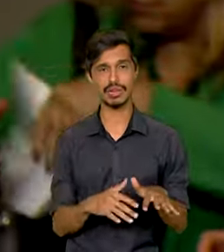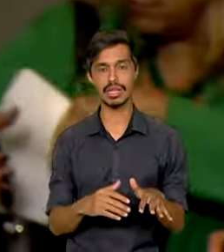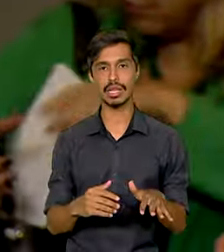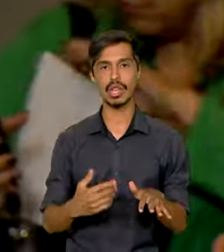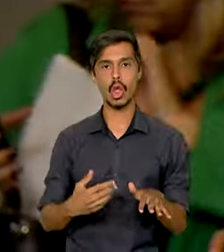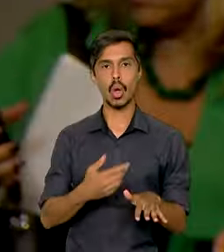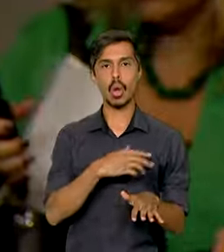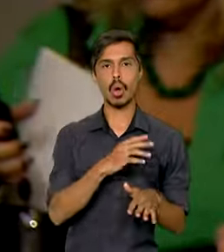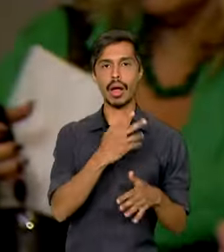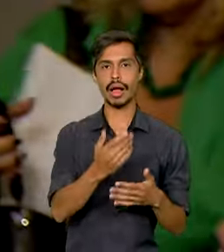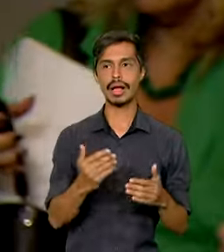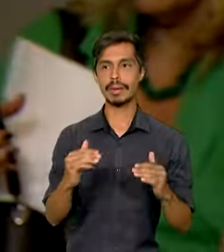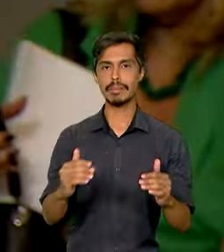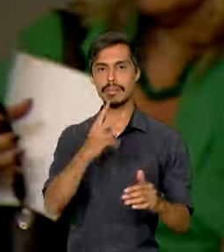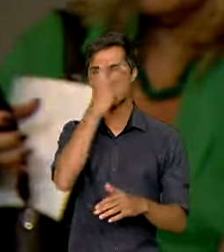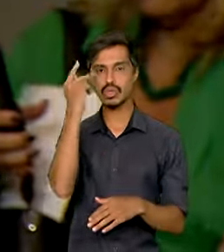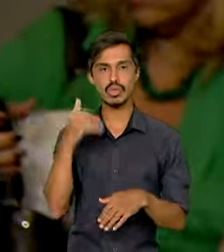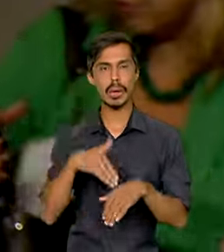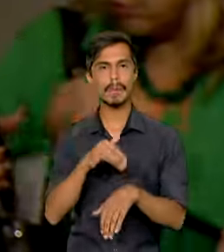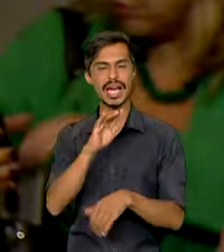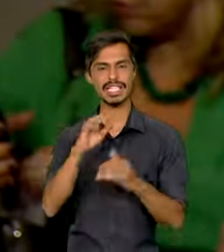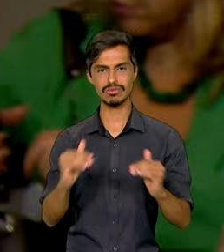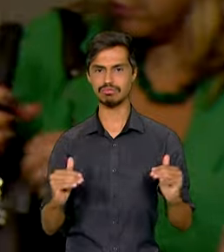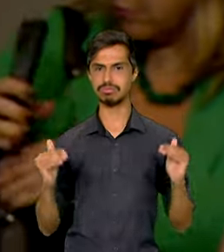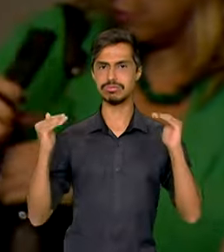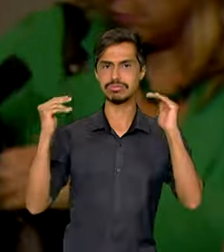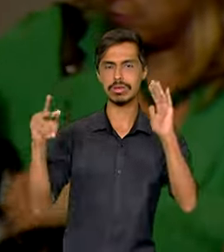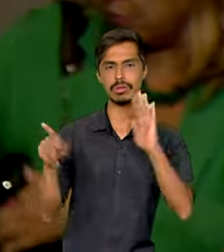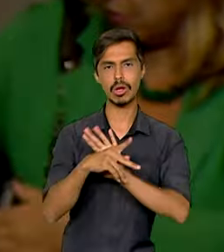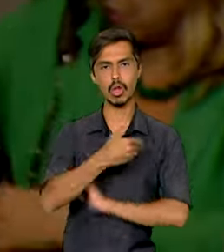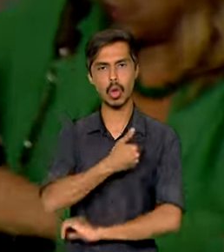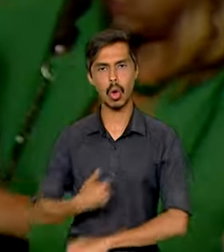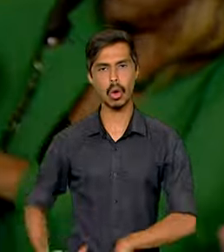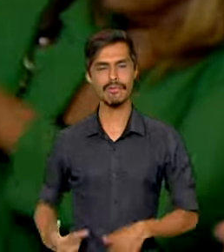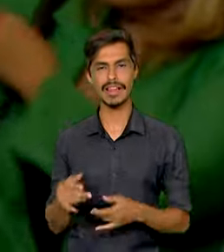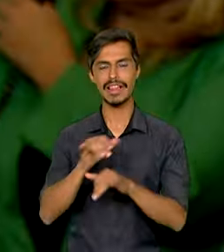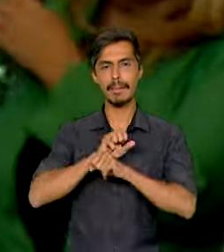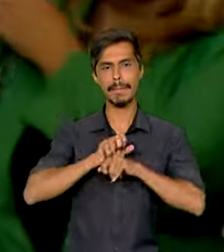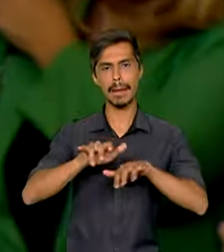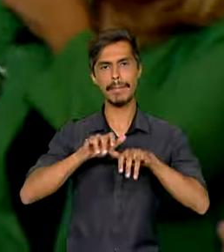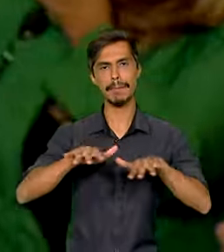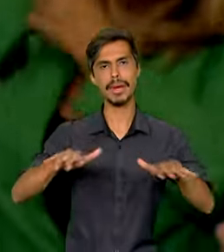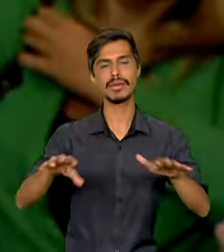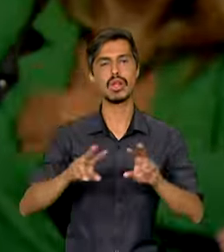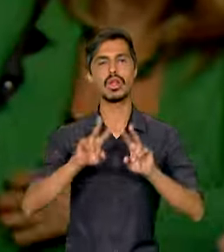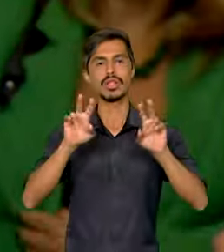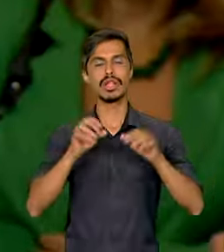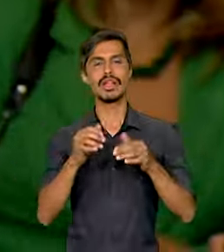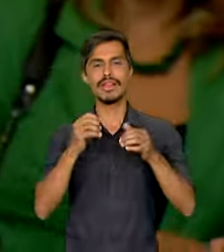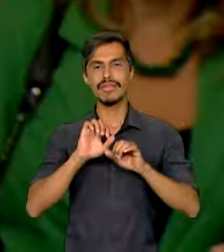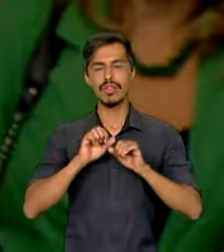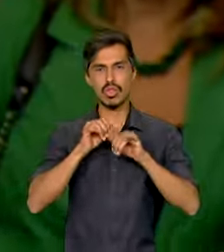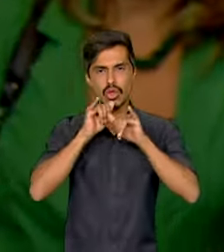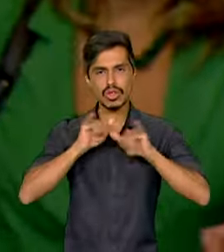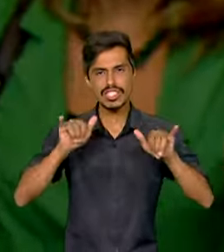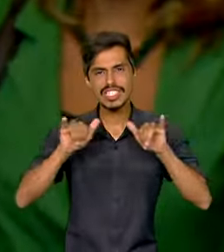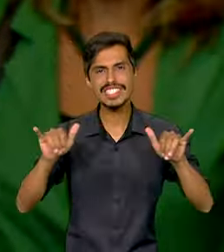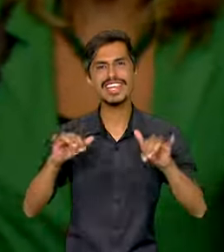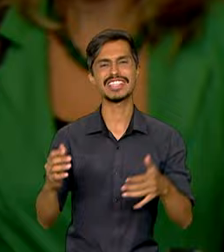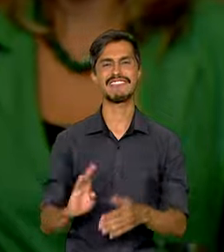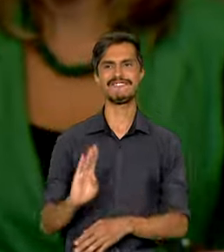autoridade da República reproduzindo notícias falsas, né, sobre a vacina, notícias absurdas